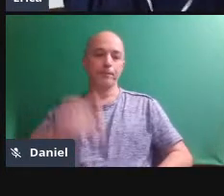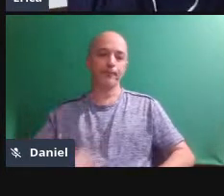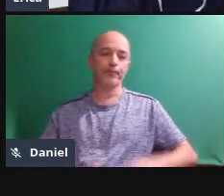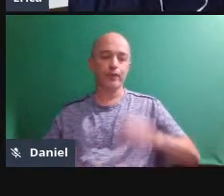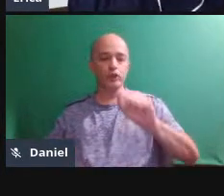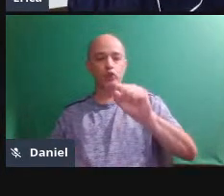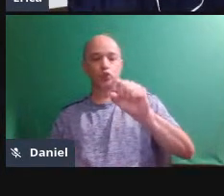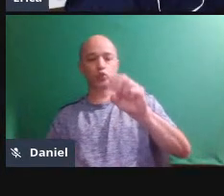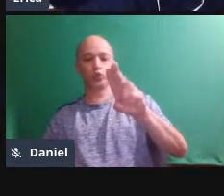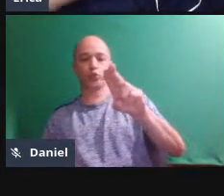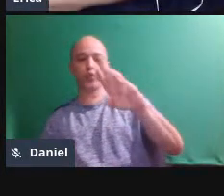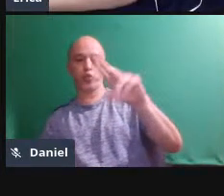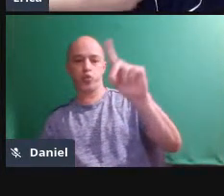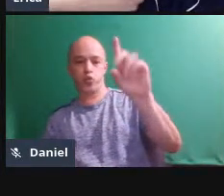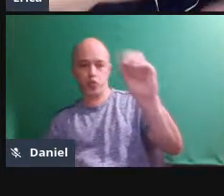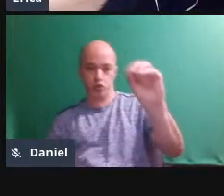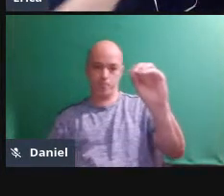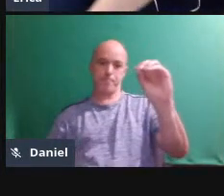Ó.